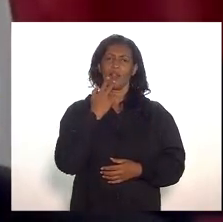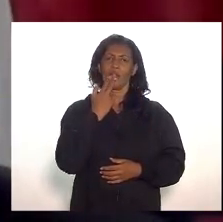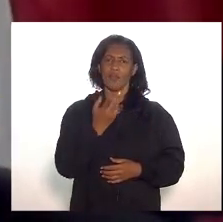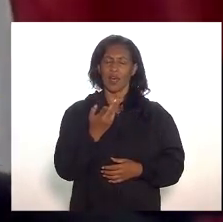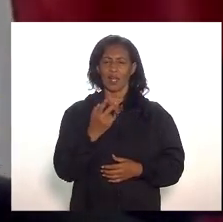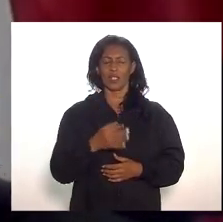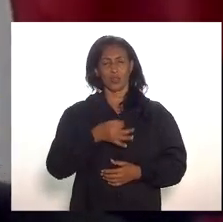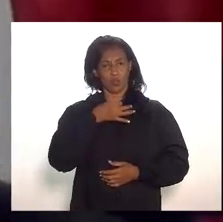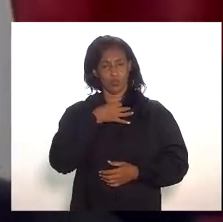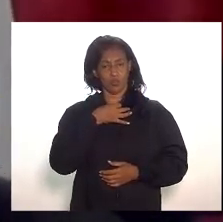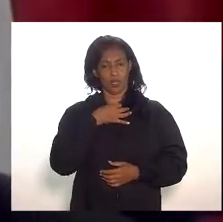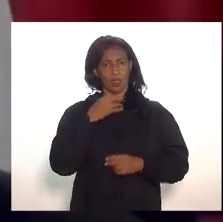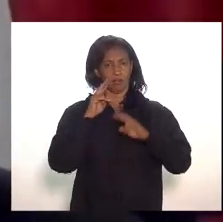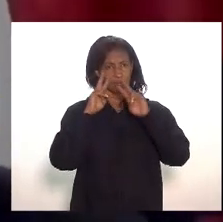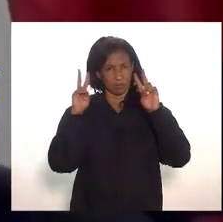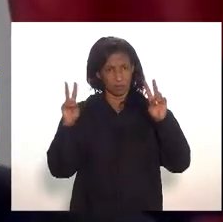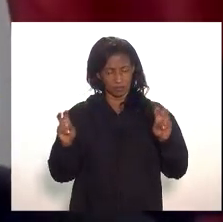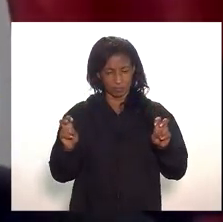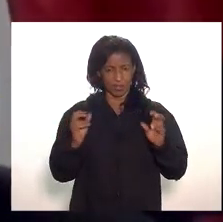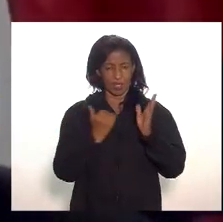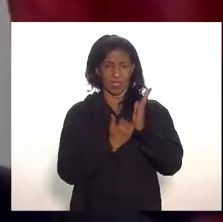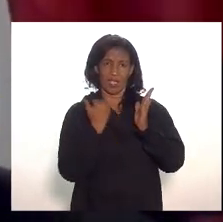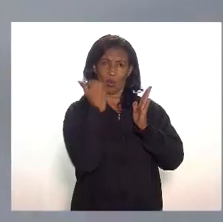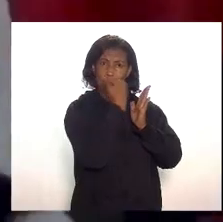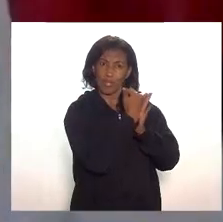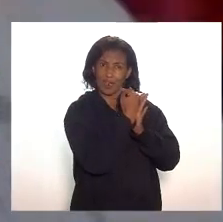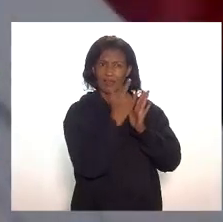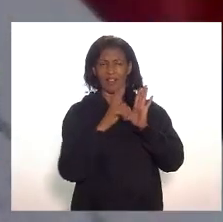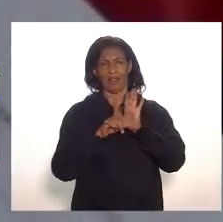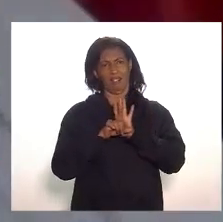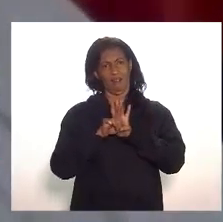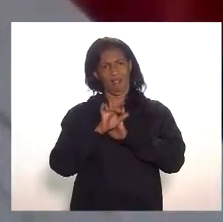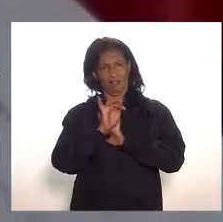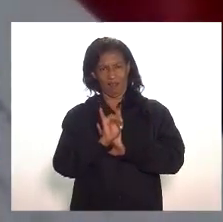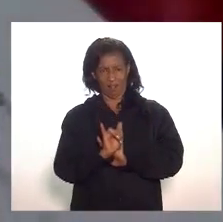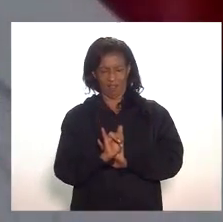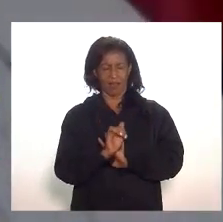sugestão e altera a lei